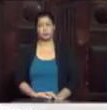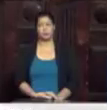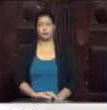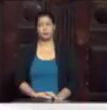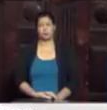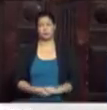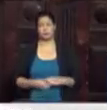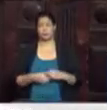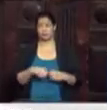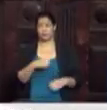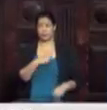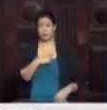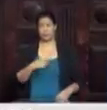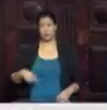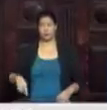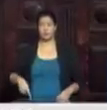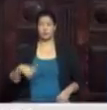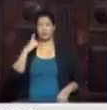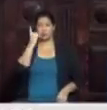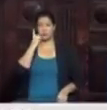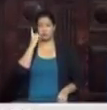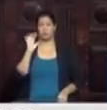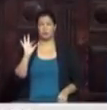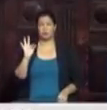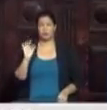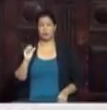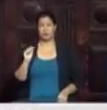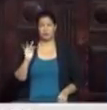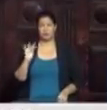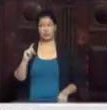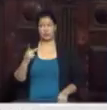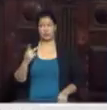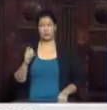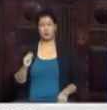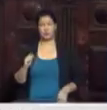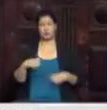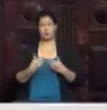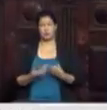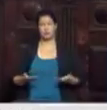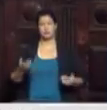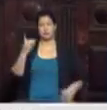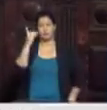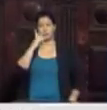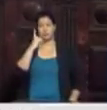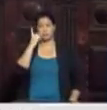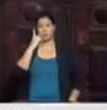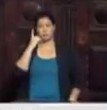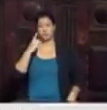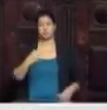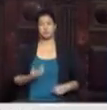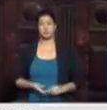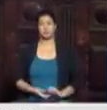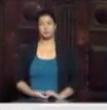Senhora Presidente, deputada Fatinha, senhoras e senhores deputados.